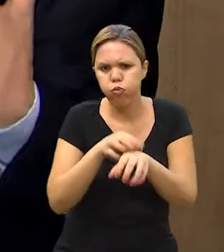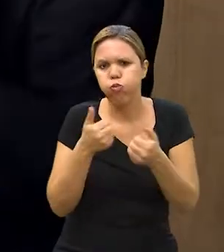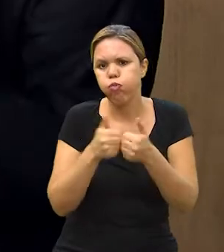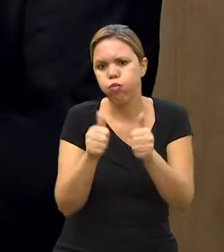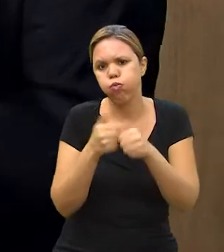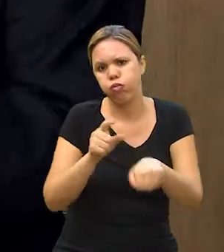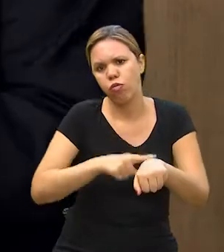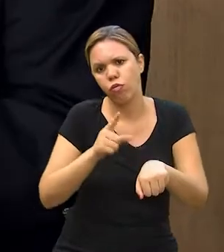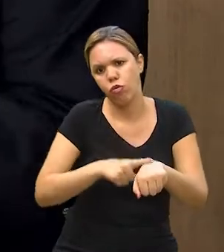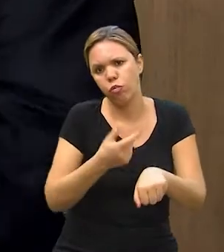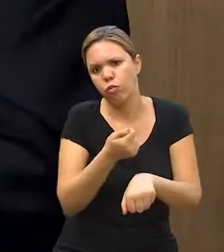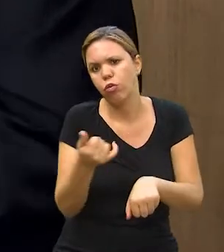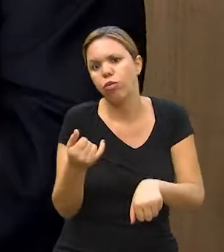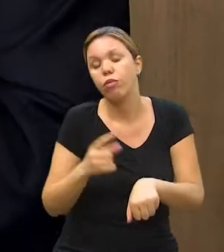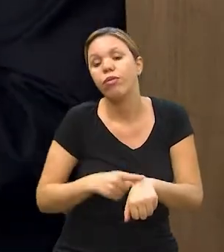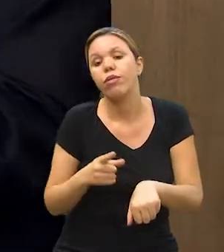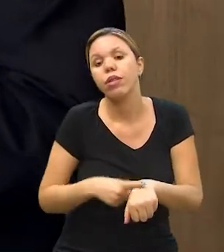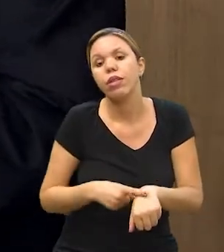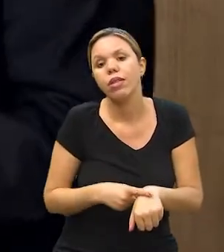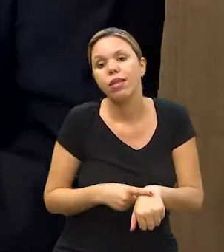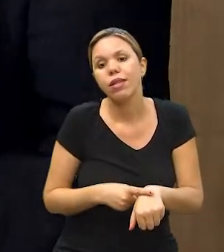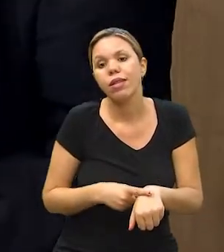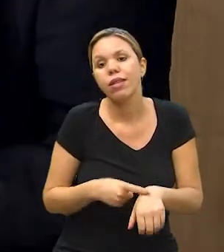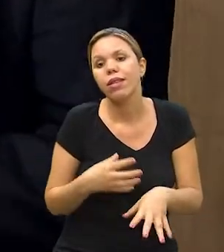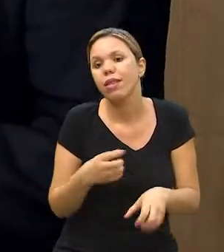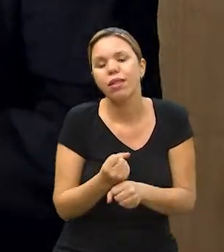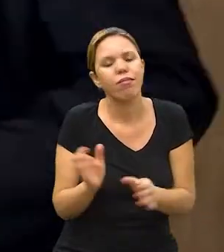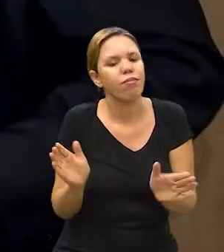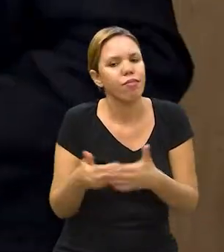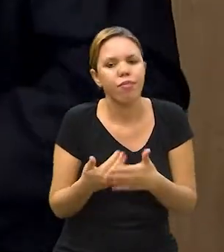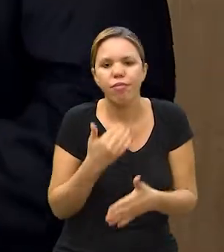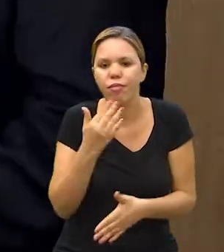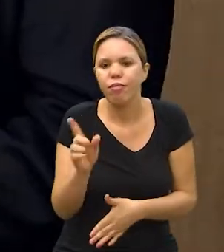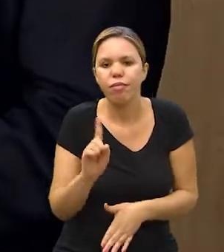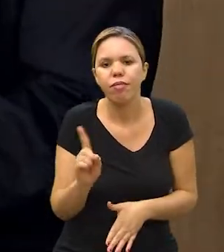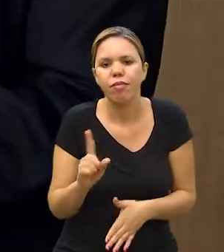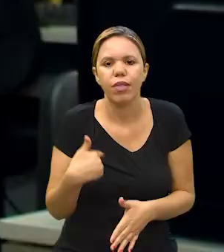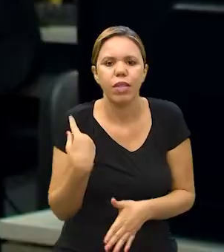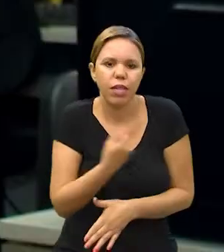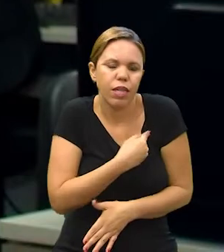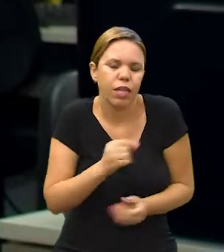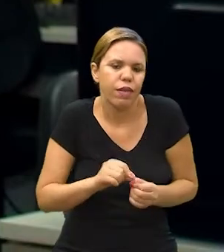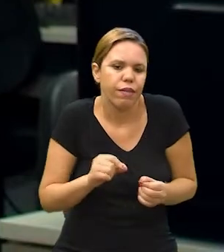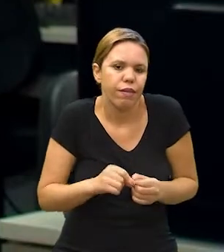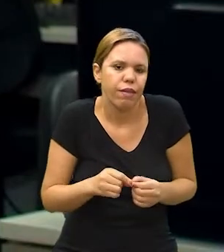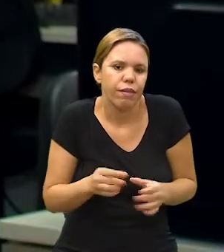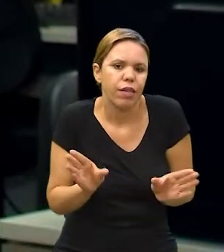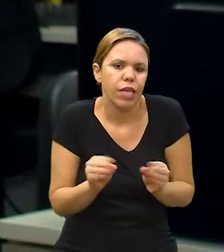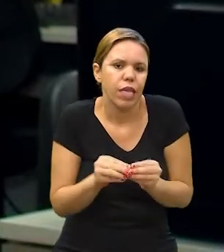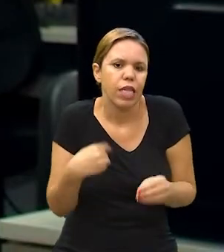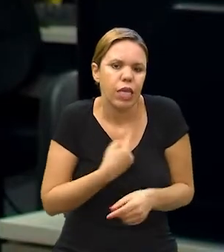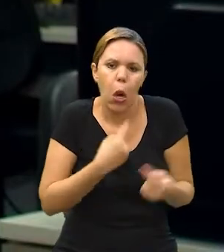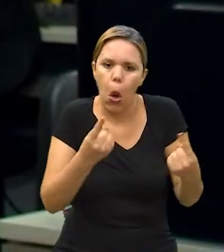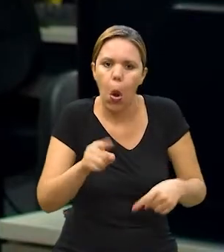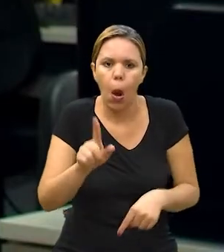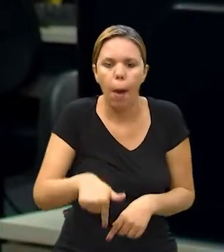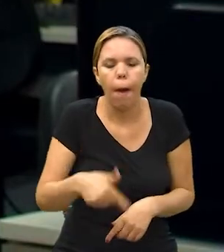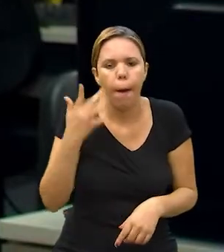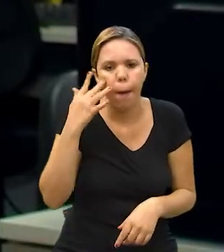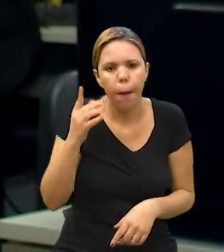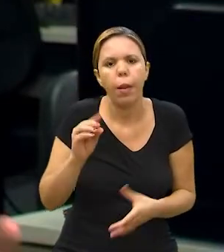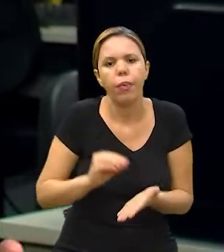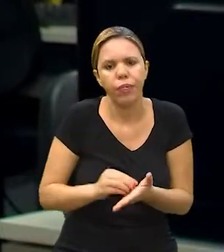deslocamento de tempo, com pouco tempo, essa matemática já não fecha. Então, em que pese a gente definitivamente não ser contra isso, a gente acha que o